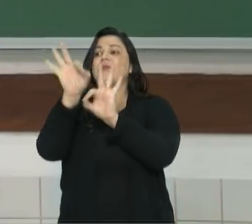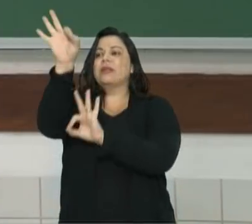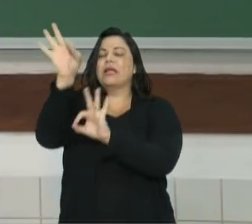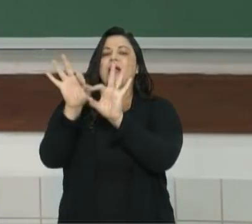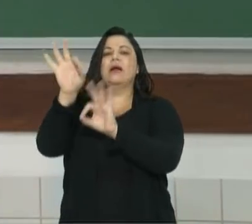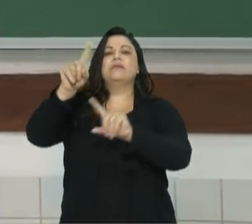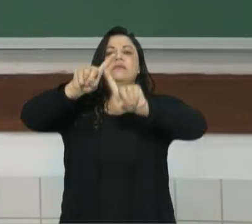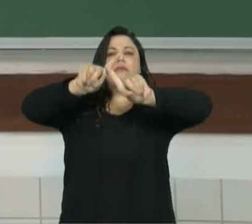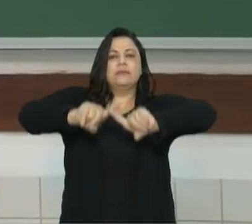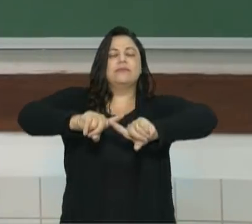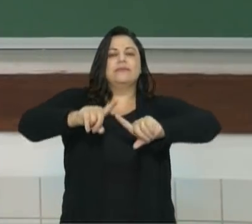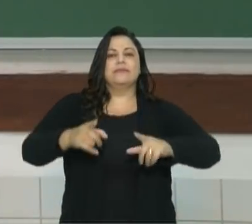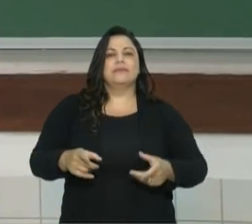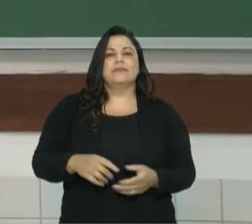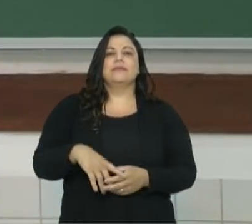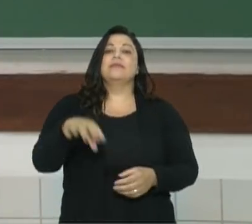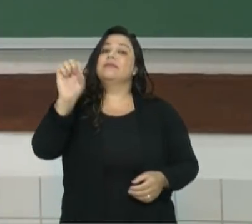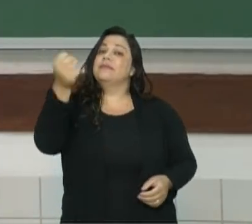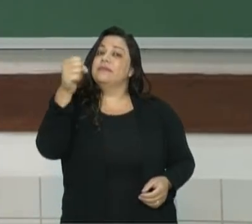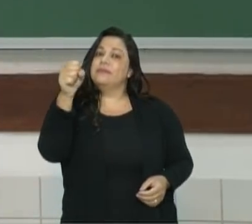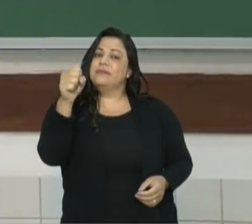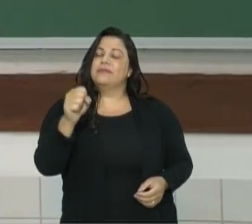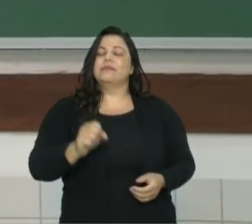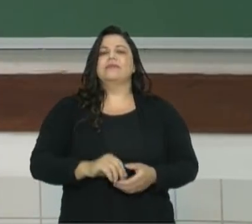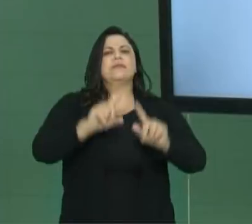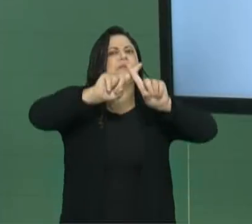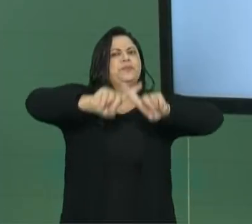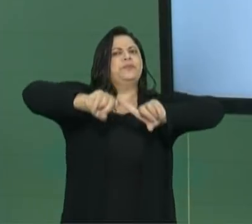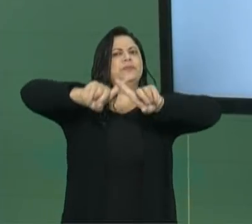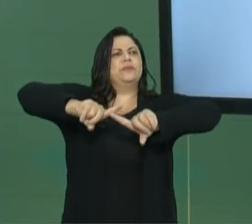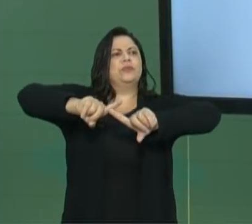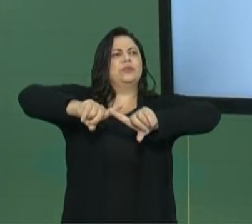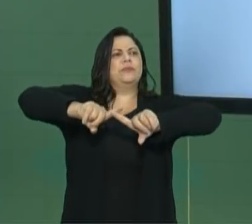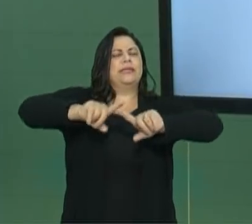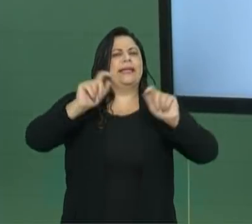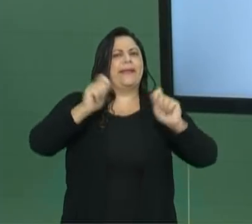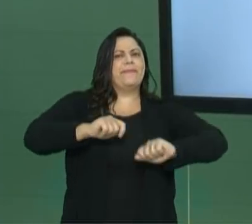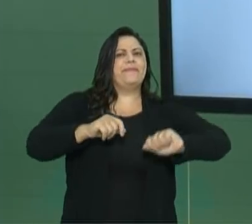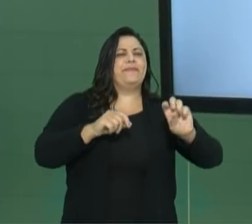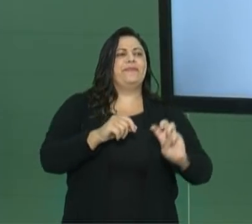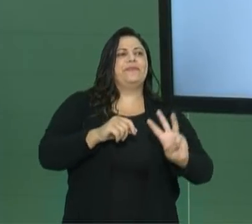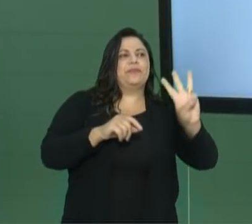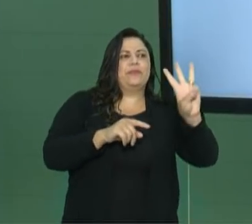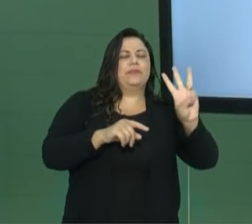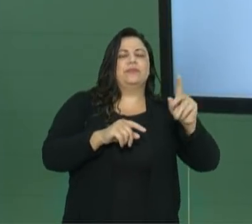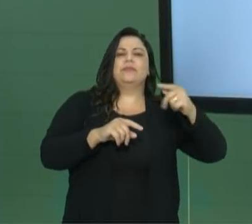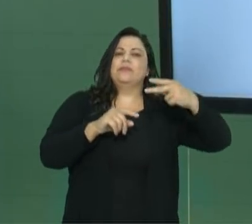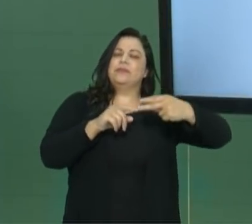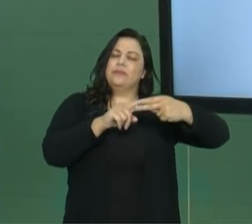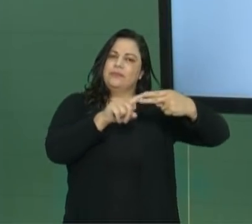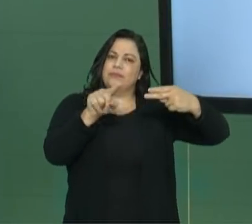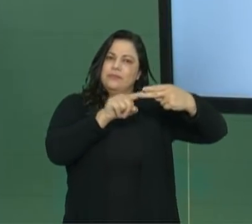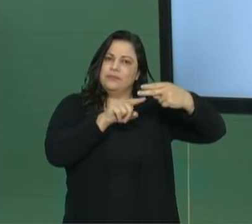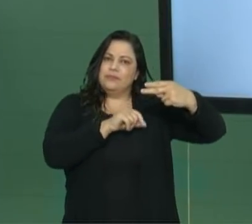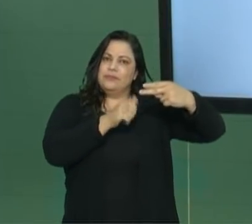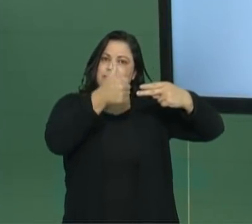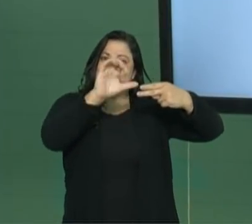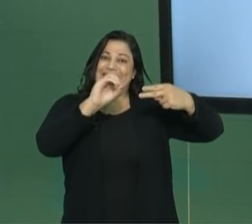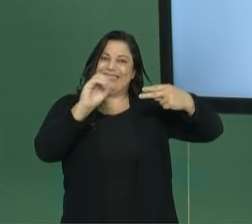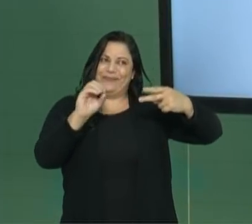caso vai ser 8. Se eu multiplicar o carinha aqui, nós vamos ter o seguinte, 100